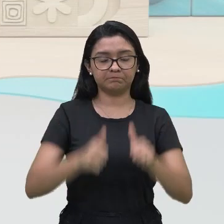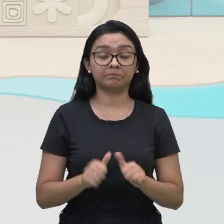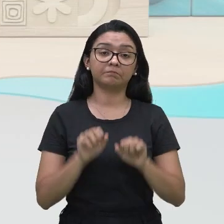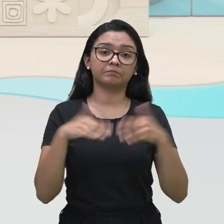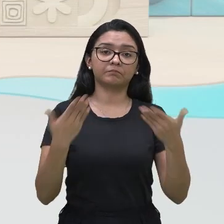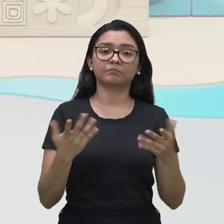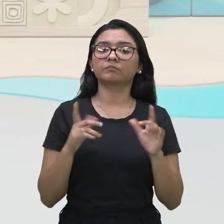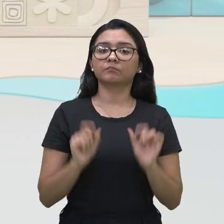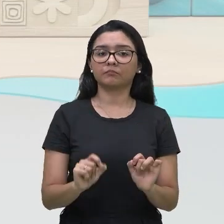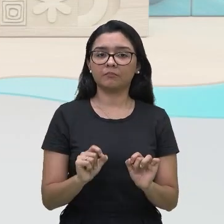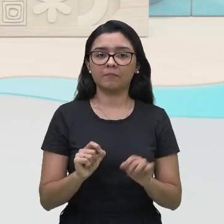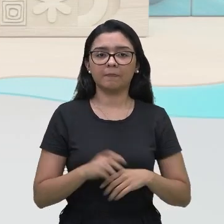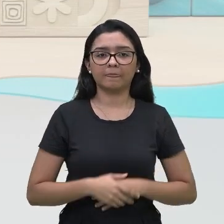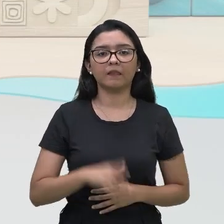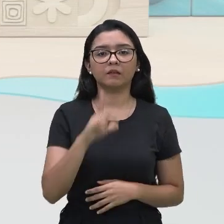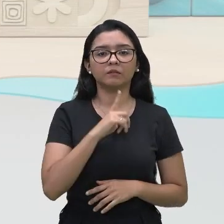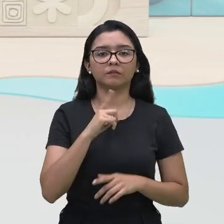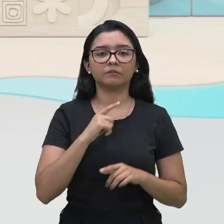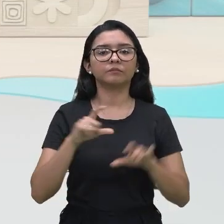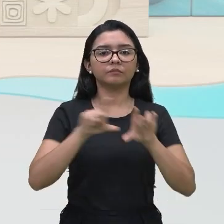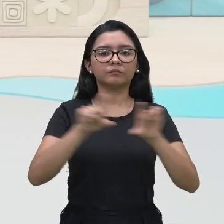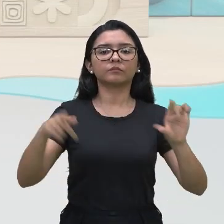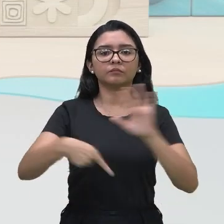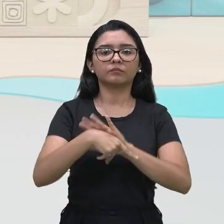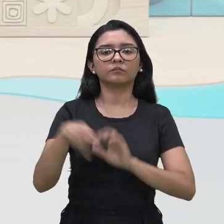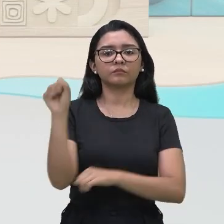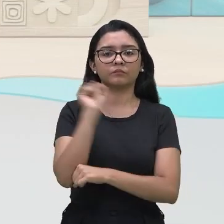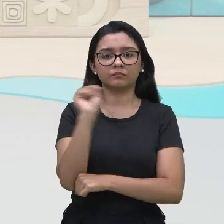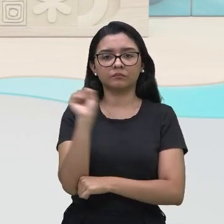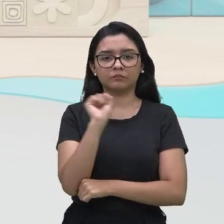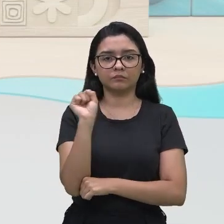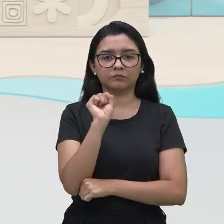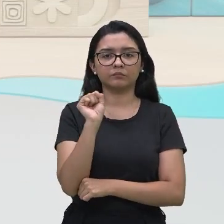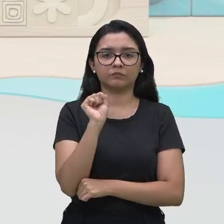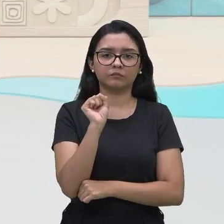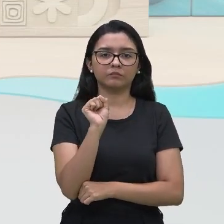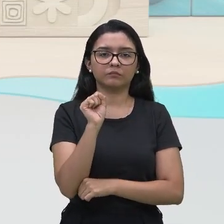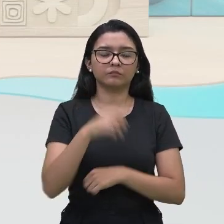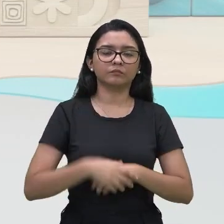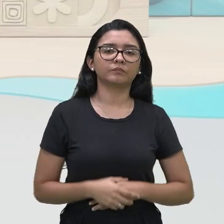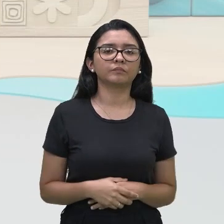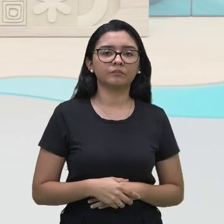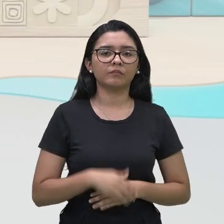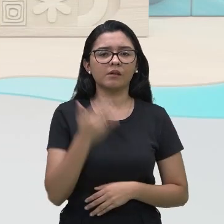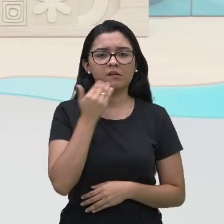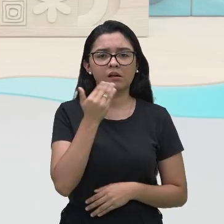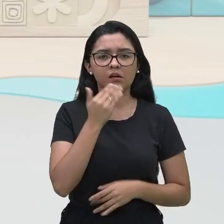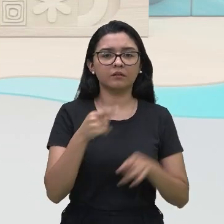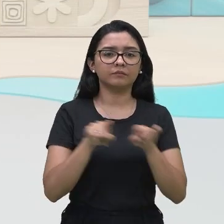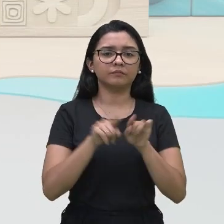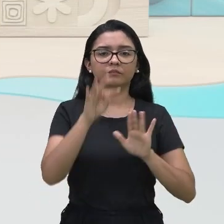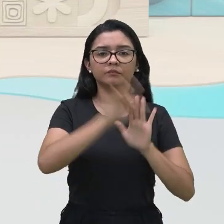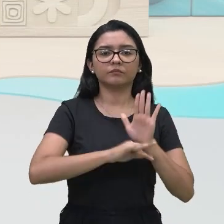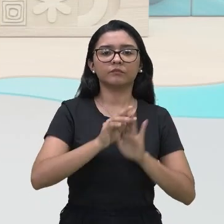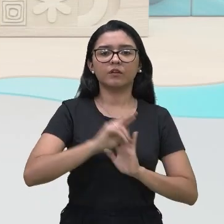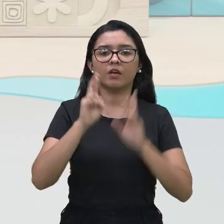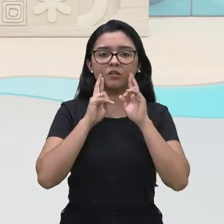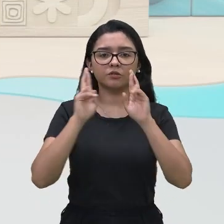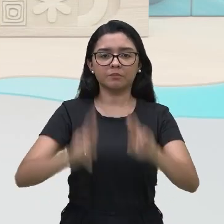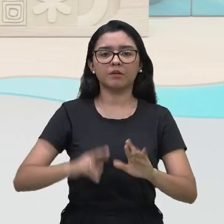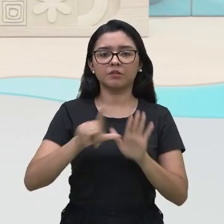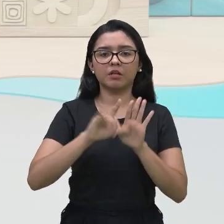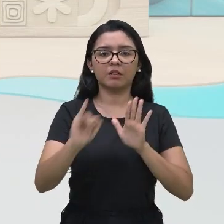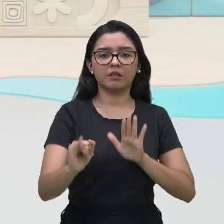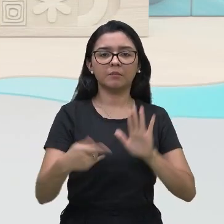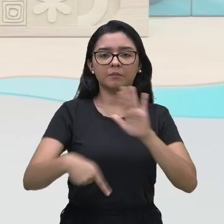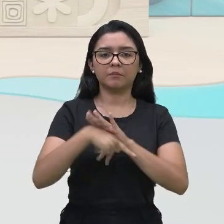Então, temos aí uma placa de carro torta, né? E o texto verbal dizendo: respeite as leis de trânsito,